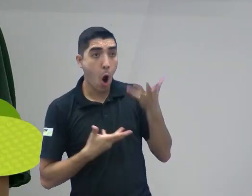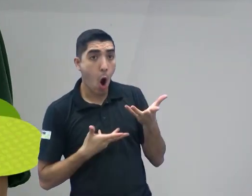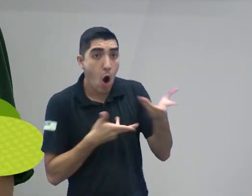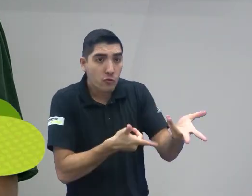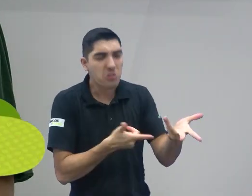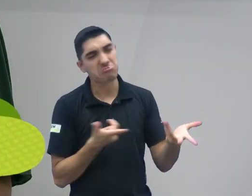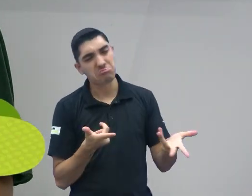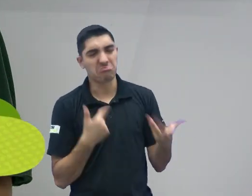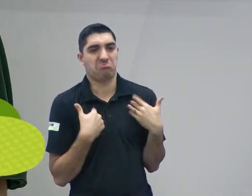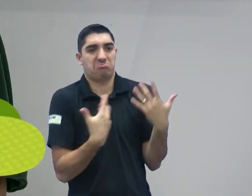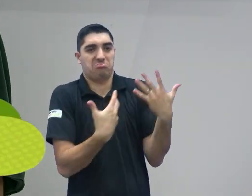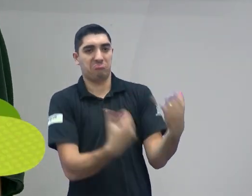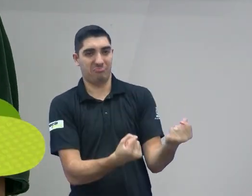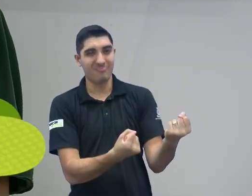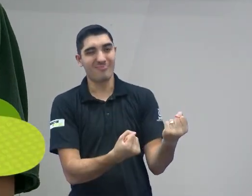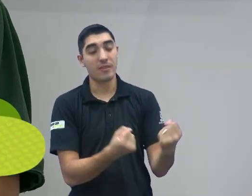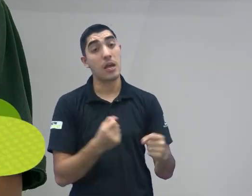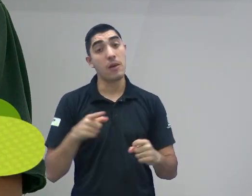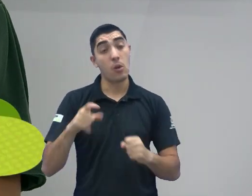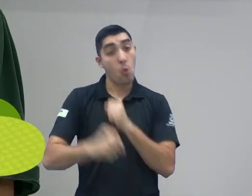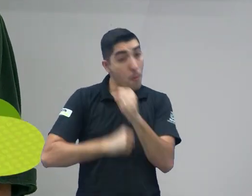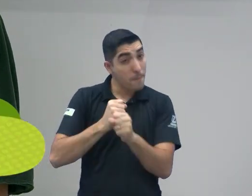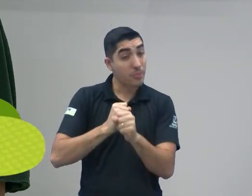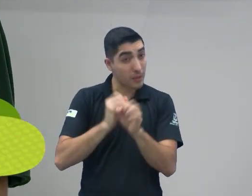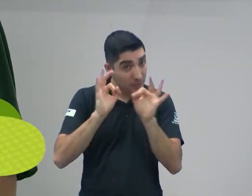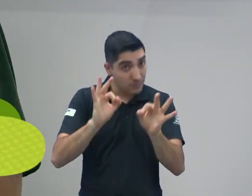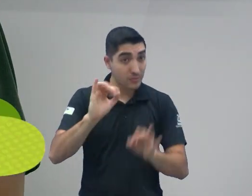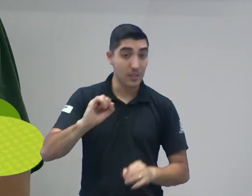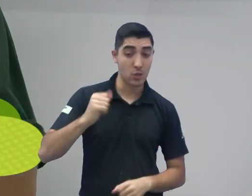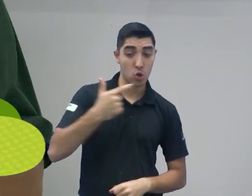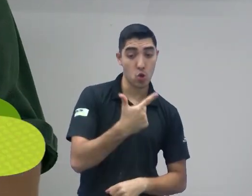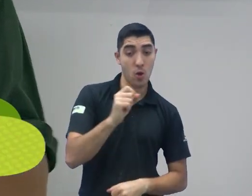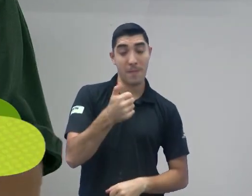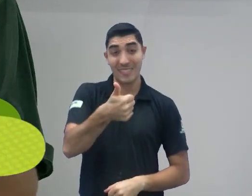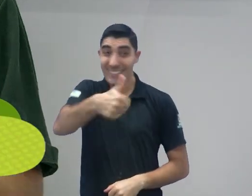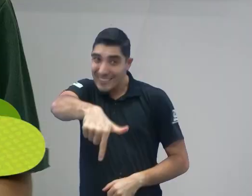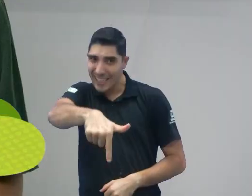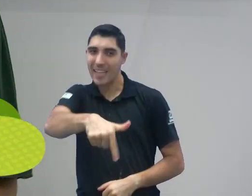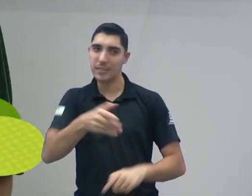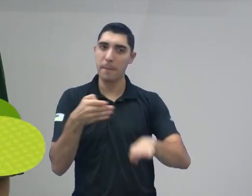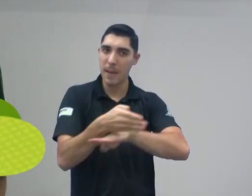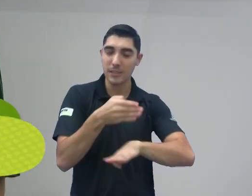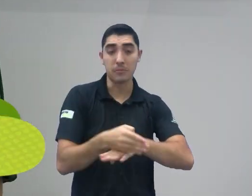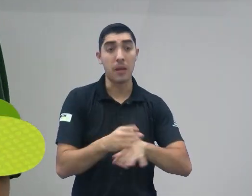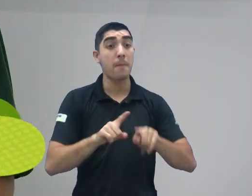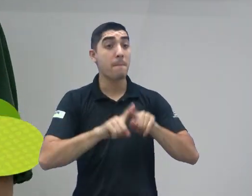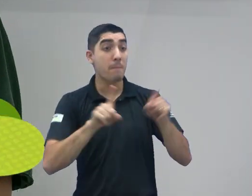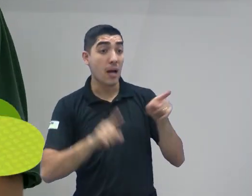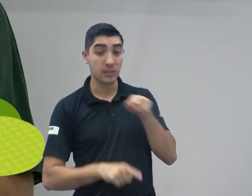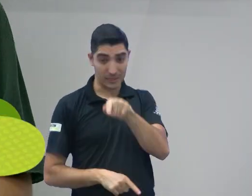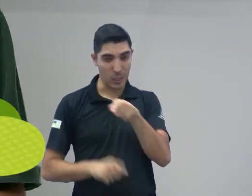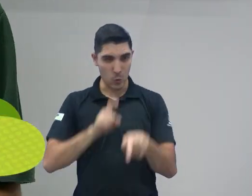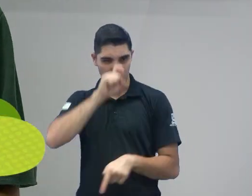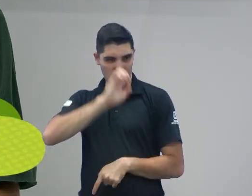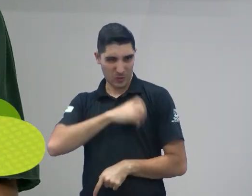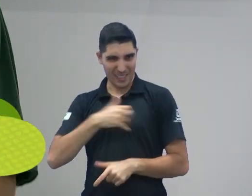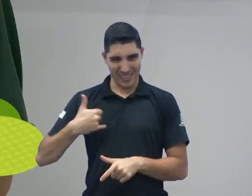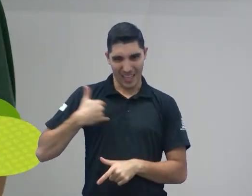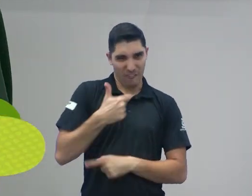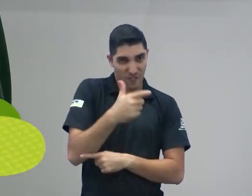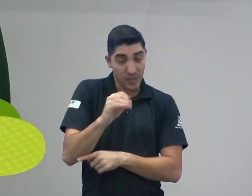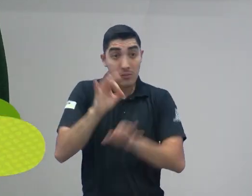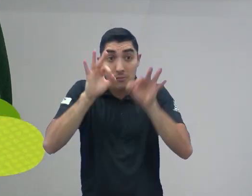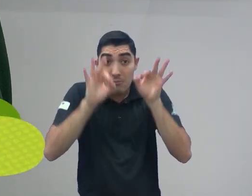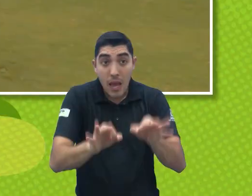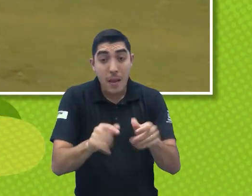né? A média de idade do São José é de 16,8, né? Então, é um time praticamente sub-17, uma campanha muito boa na primeira fase